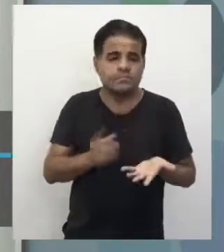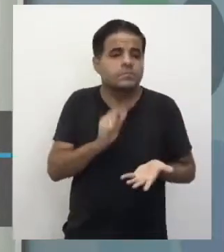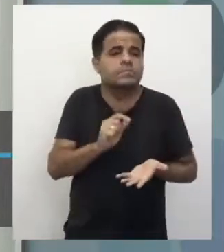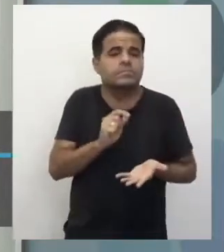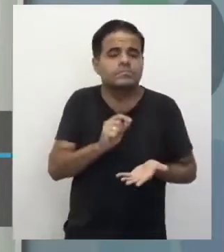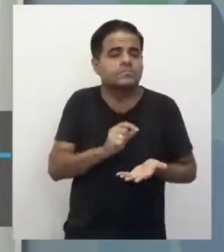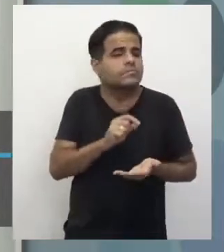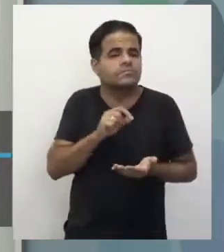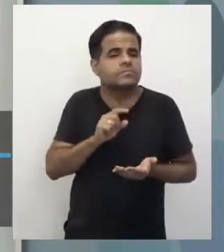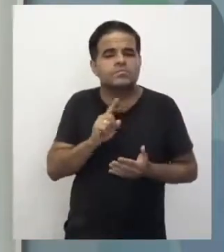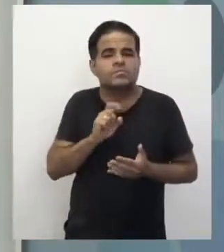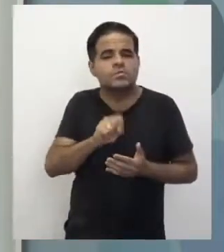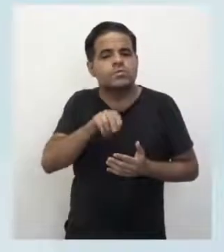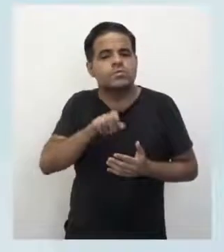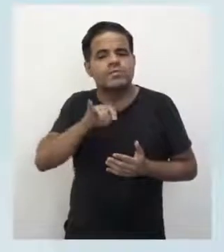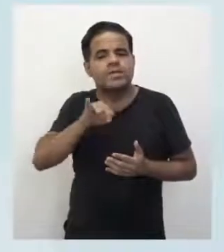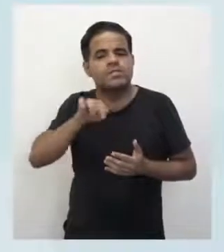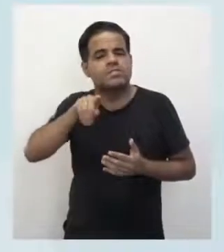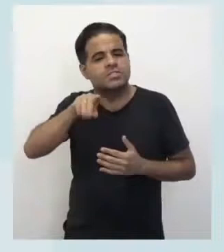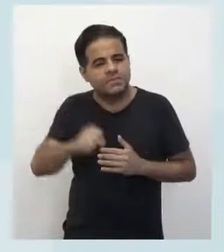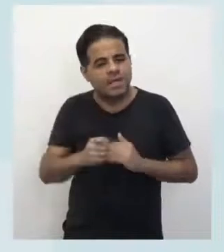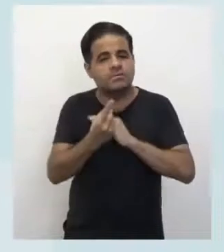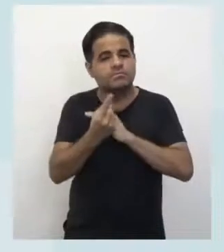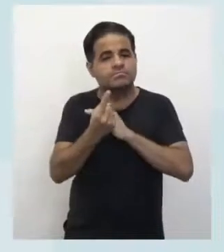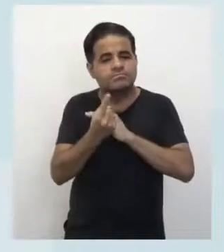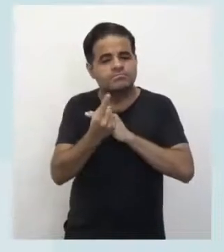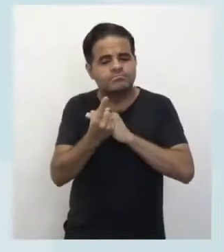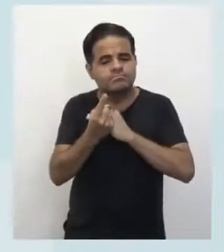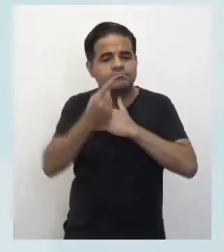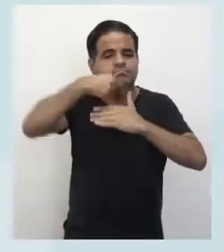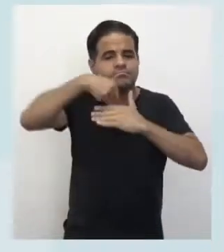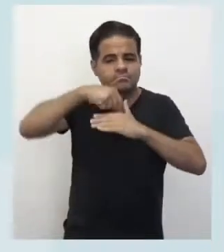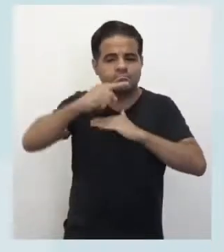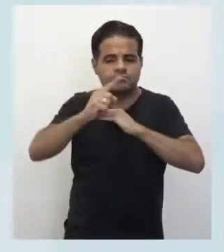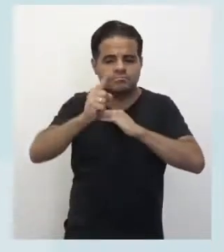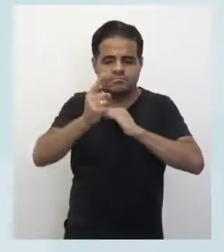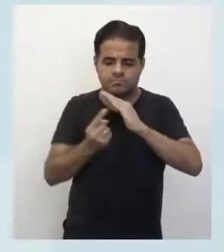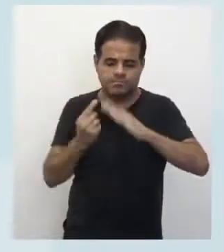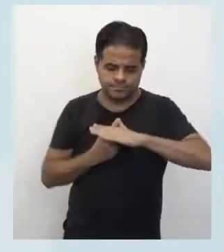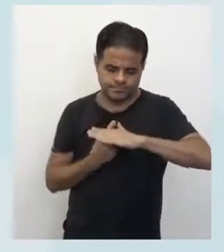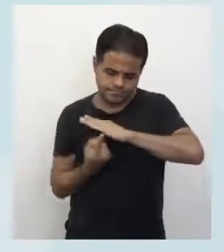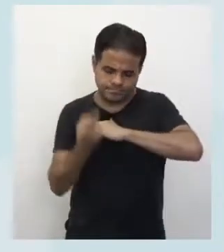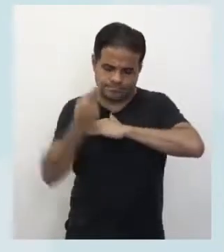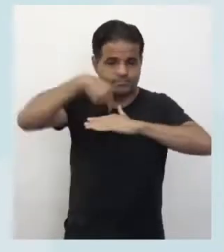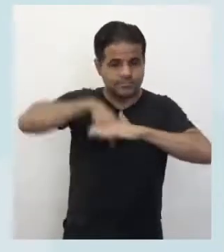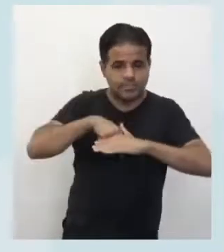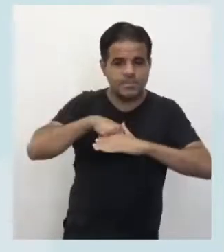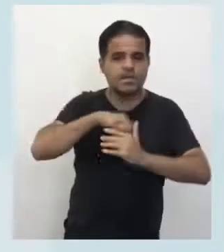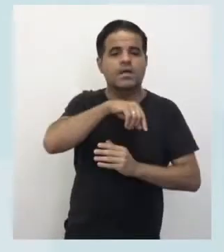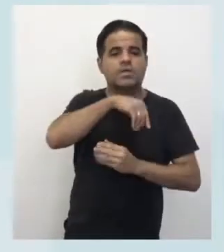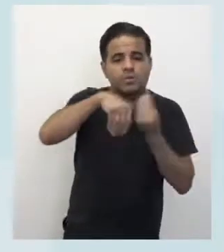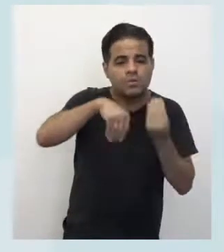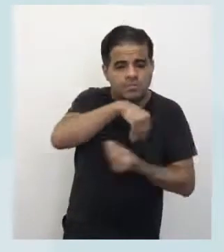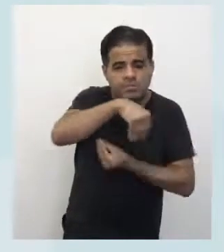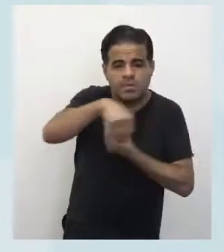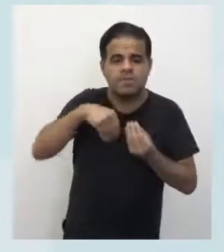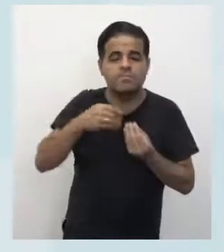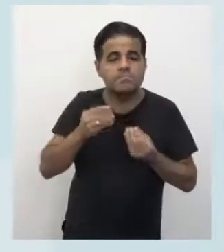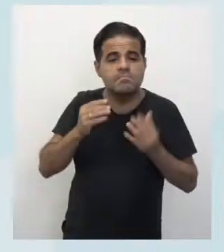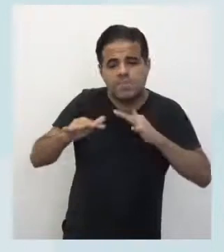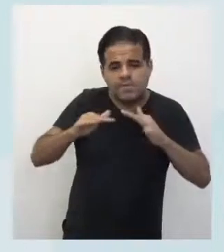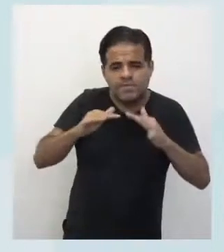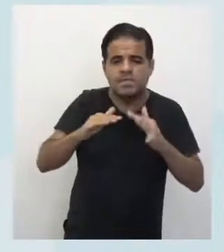é subjetividade. E aí, na tela para vocês, subjetividade é toda manifestação psíquica, ou seja,